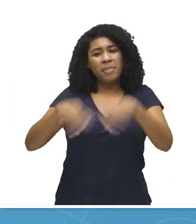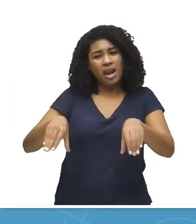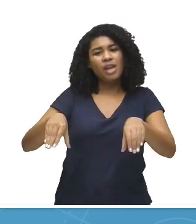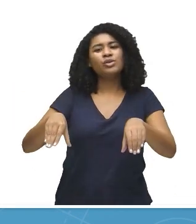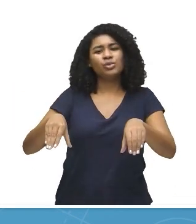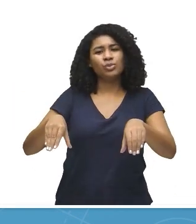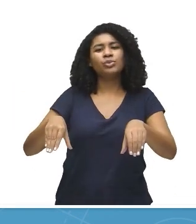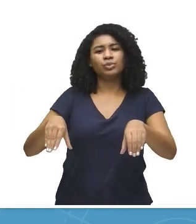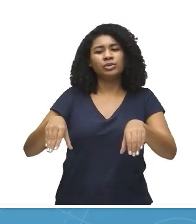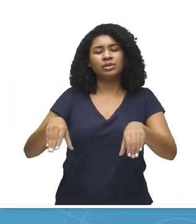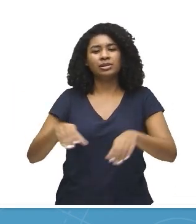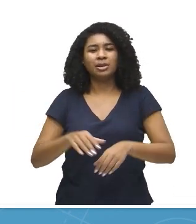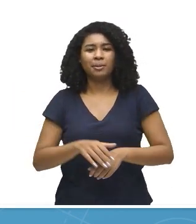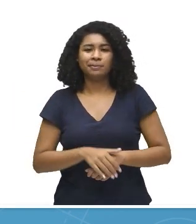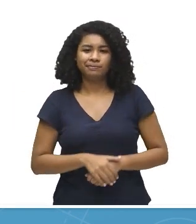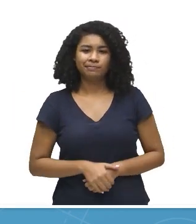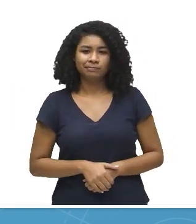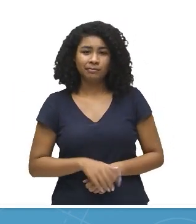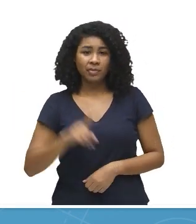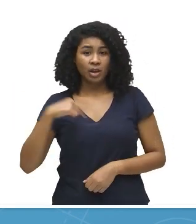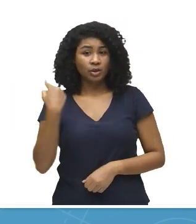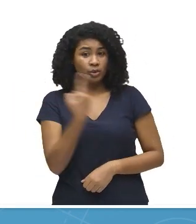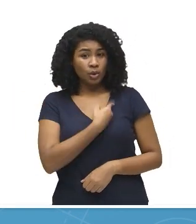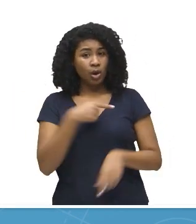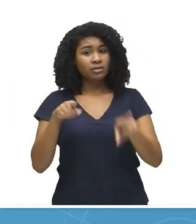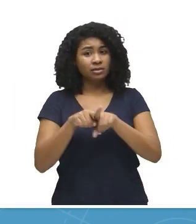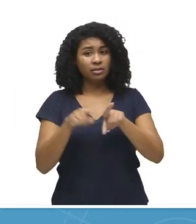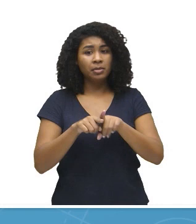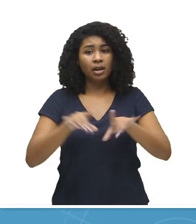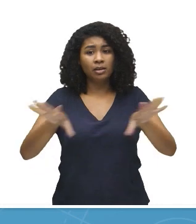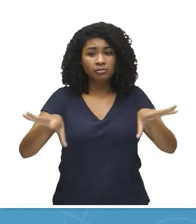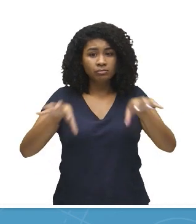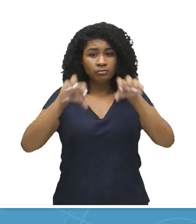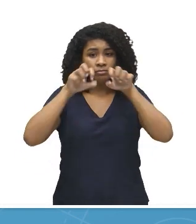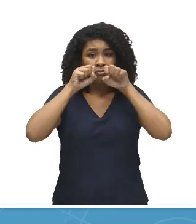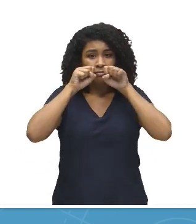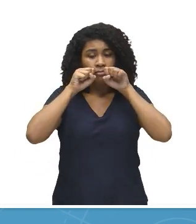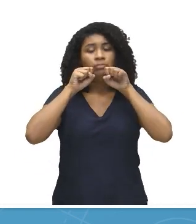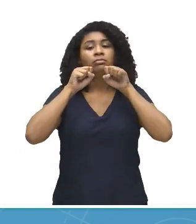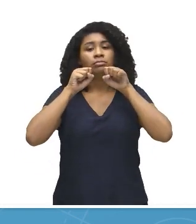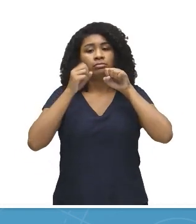o que que acontece? A gente acaba inalando, né? A gente está ali respirando, então a gente